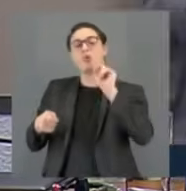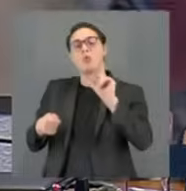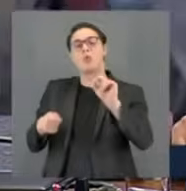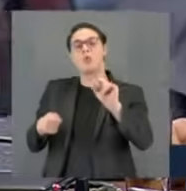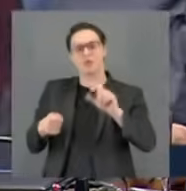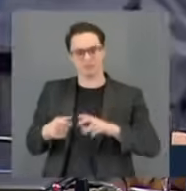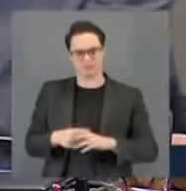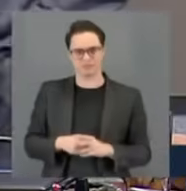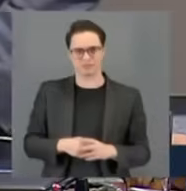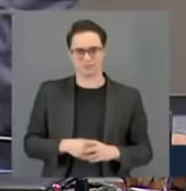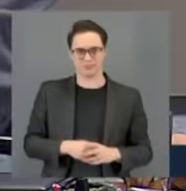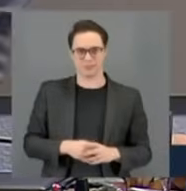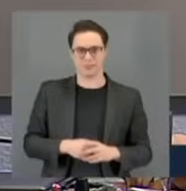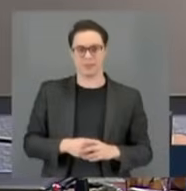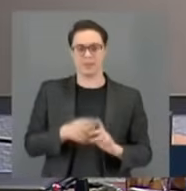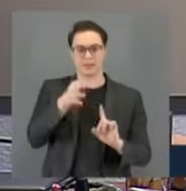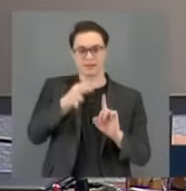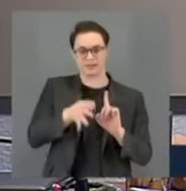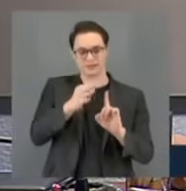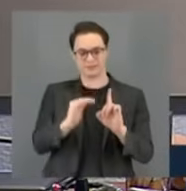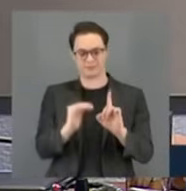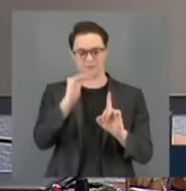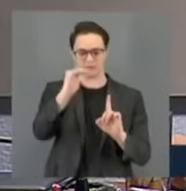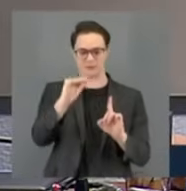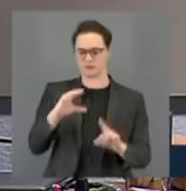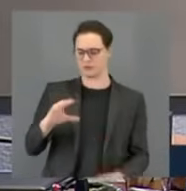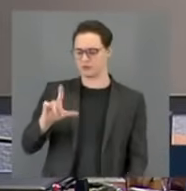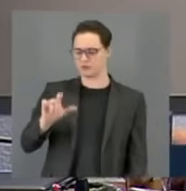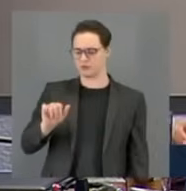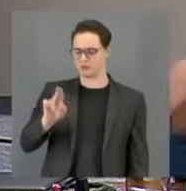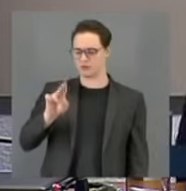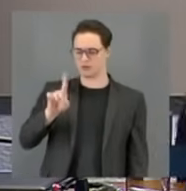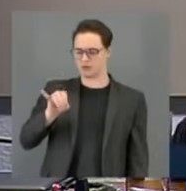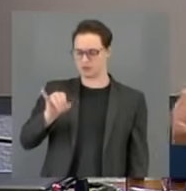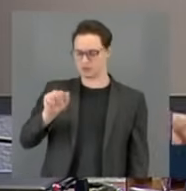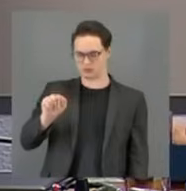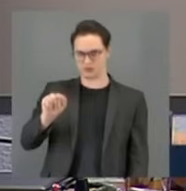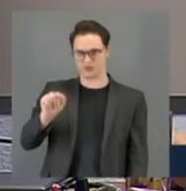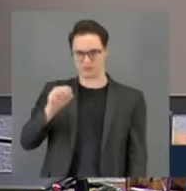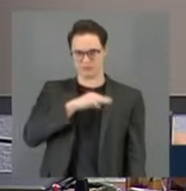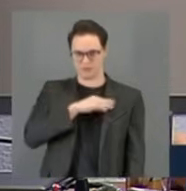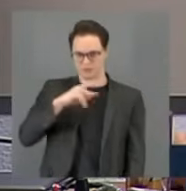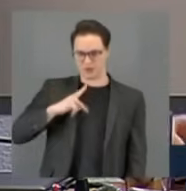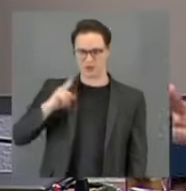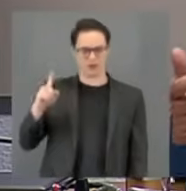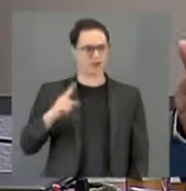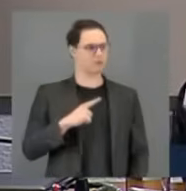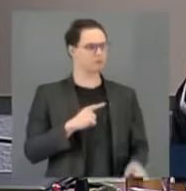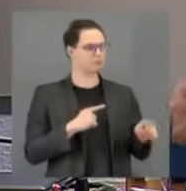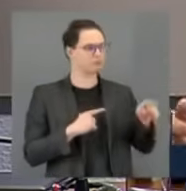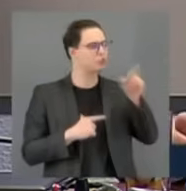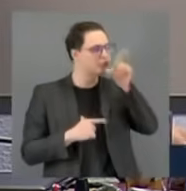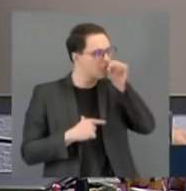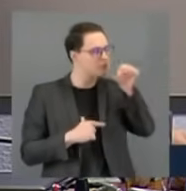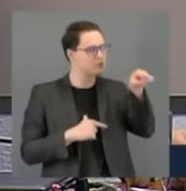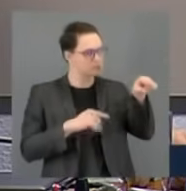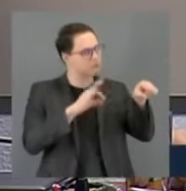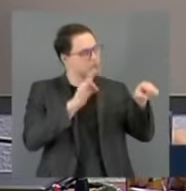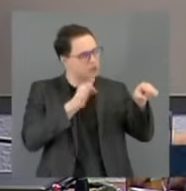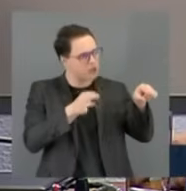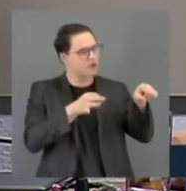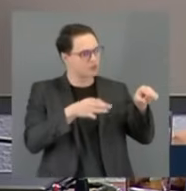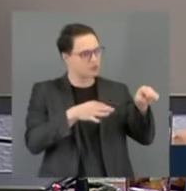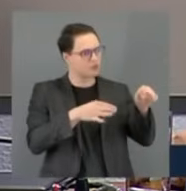A desembargadora Cláudia Fonseca Fanucci, ela deu razão ao Twitter e ainda repreendeu o promotor